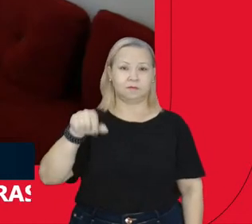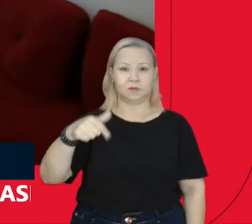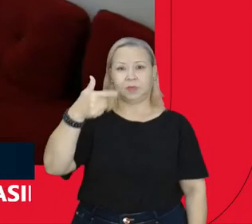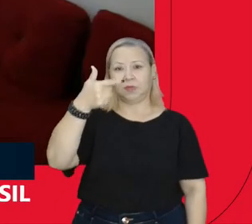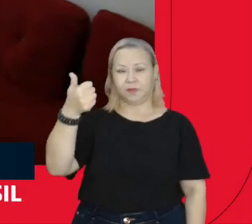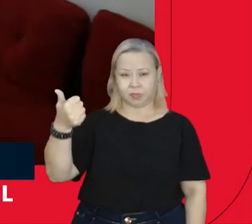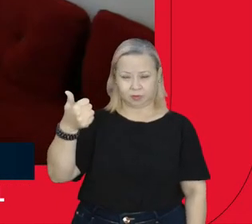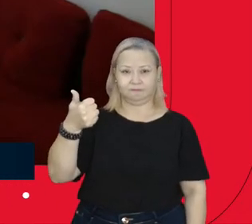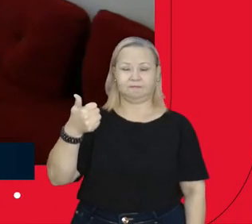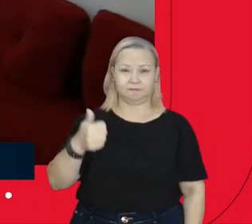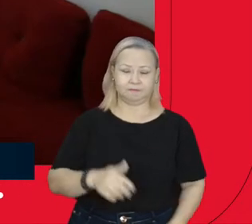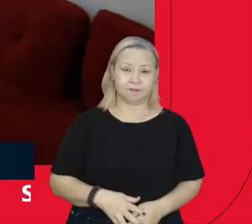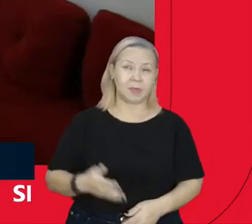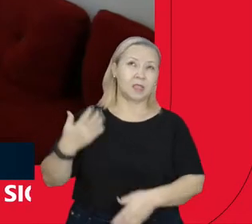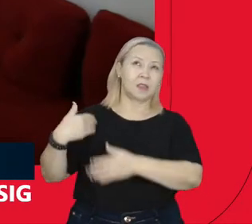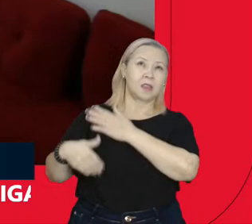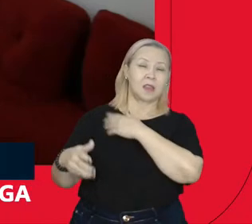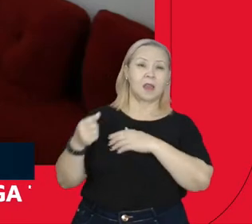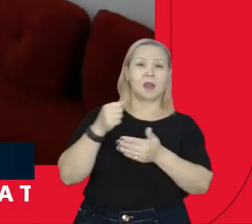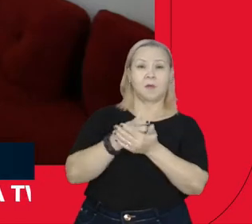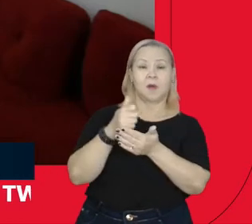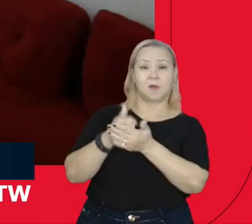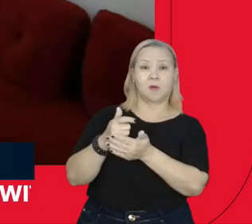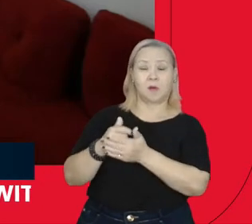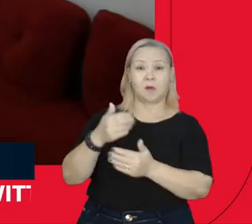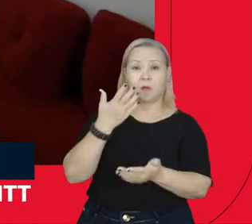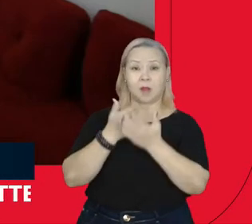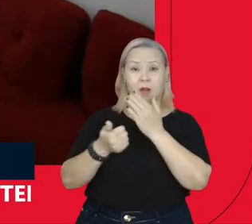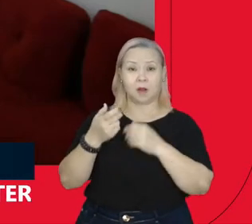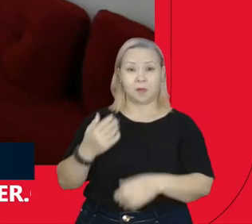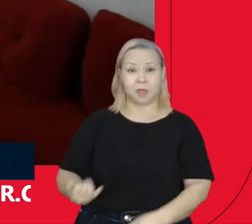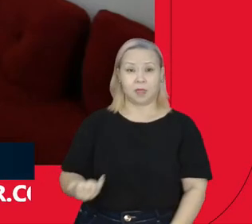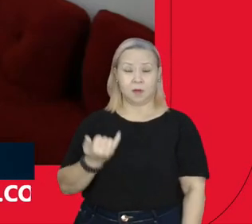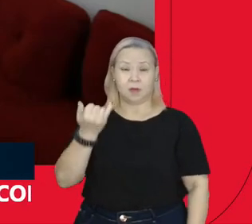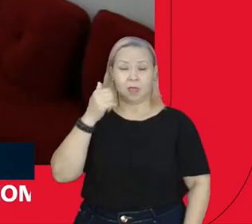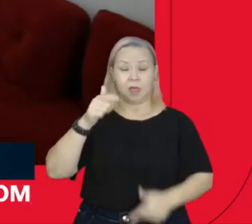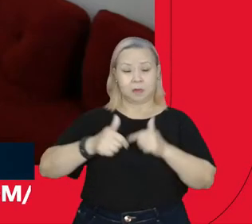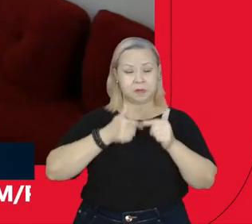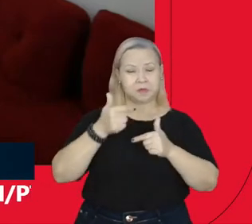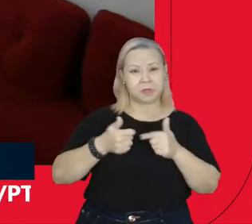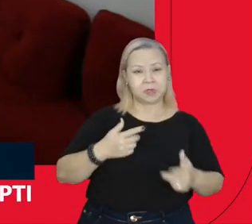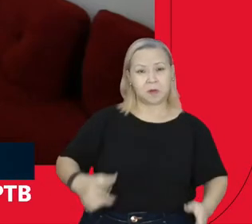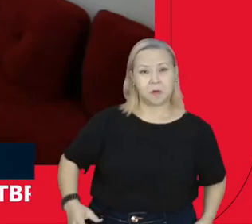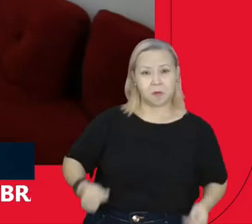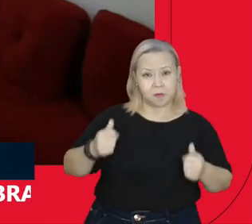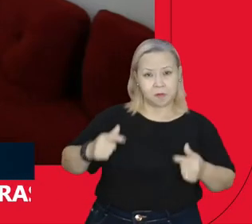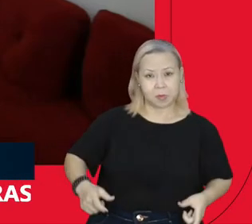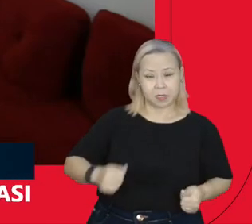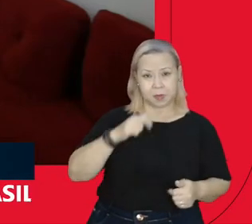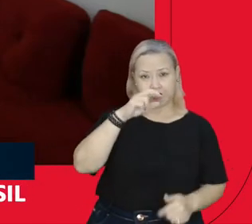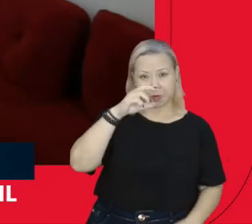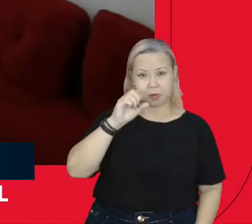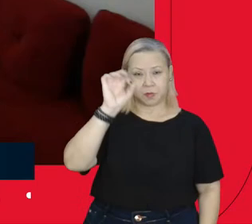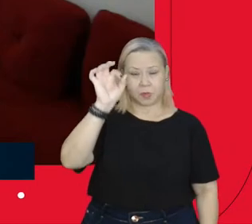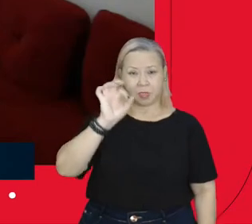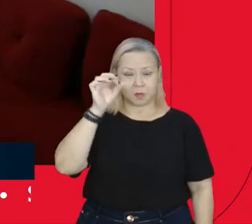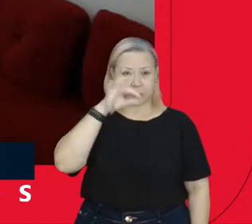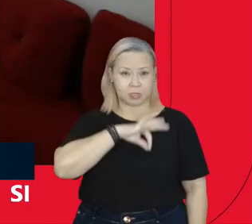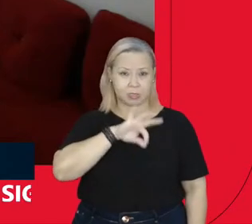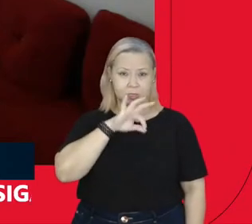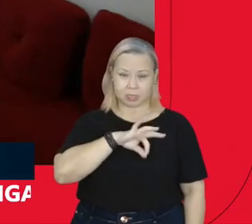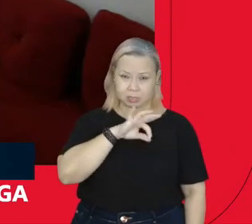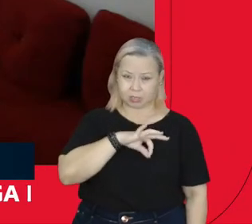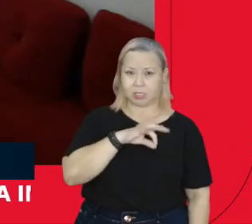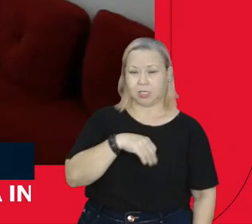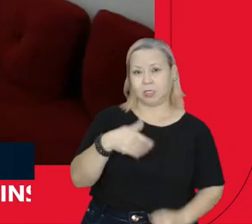R$ 458,21. Naquela época, para comprar esse item essencial, o trabalhador desembolsava ali, em média, 50% da sua renda, né,